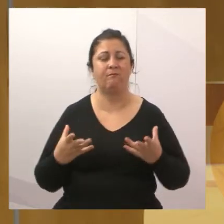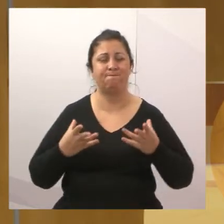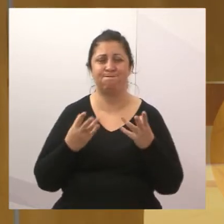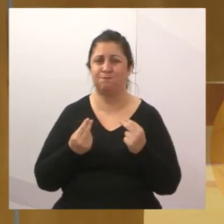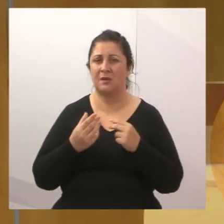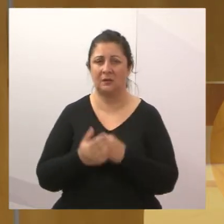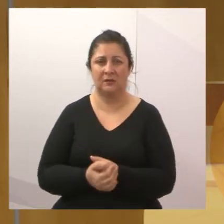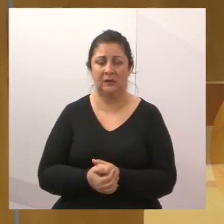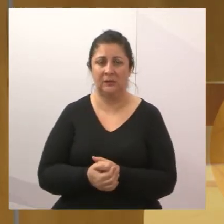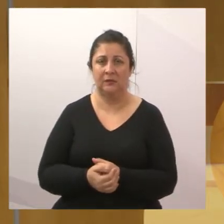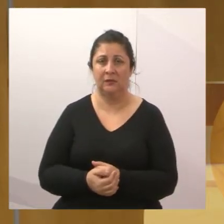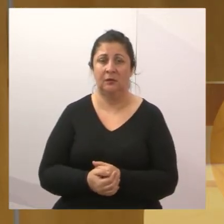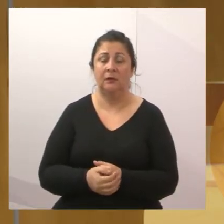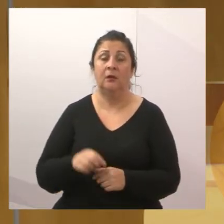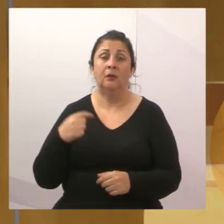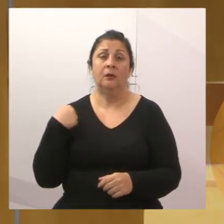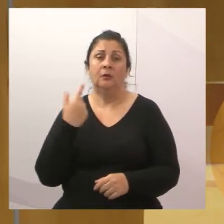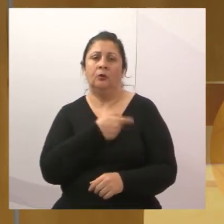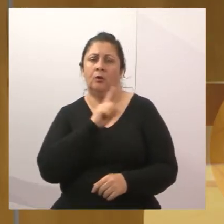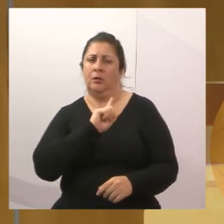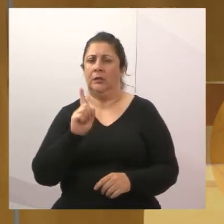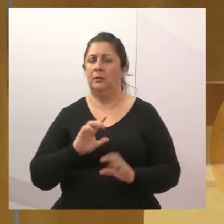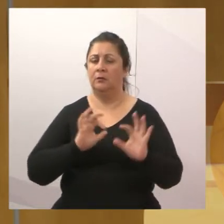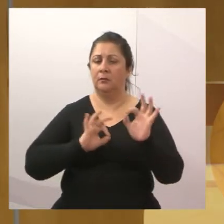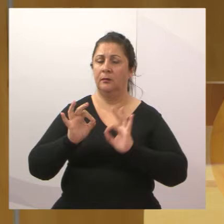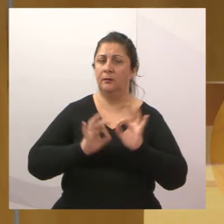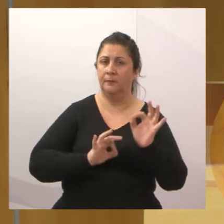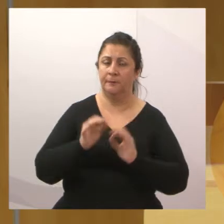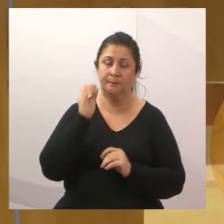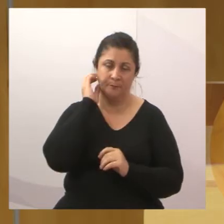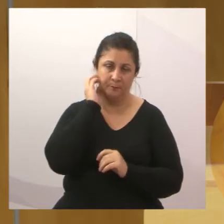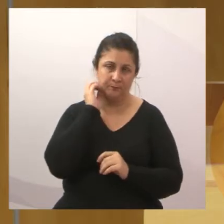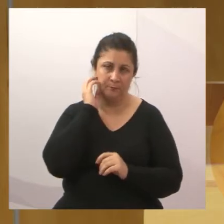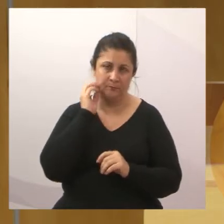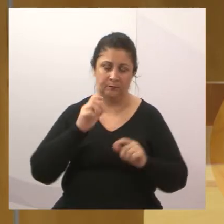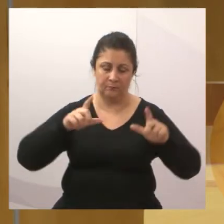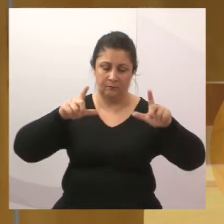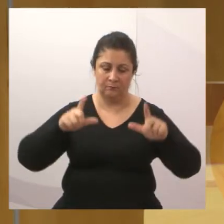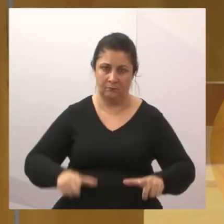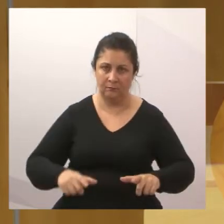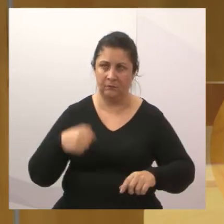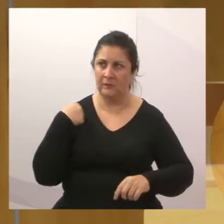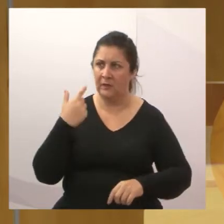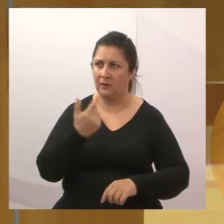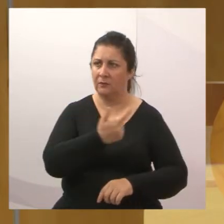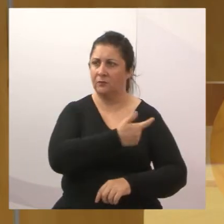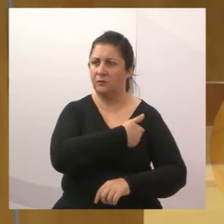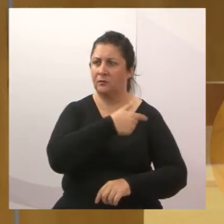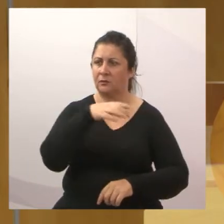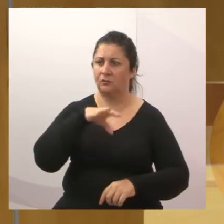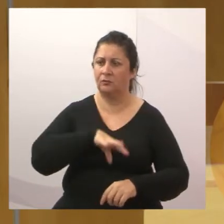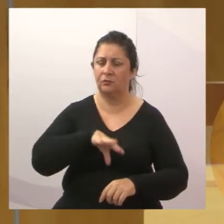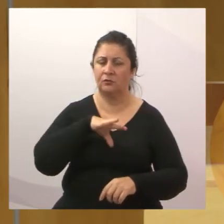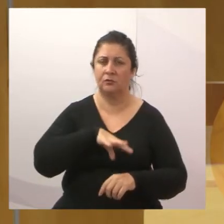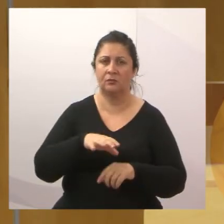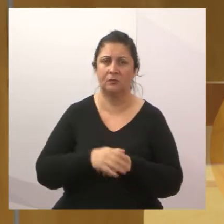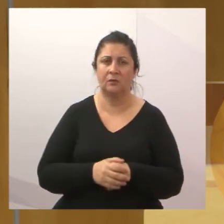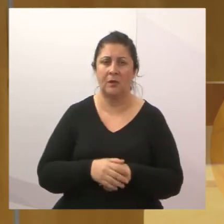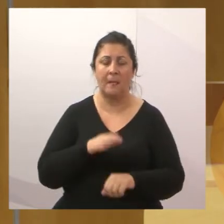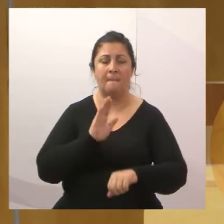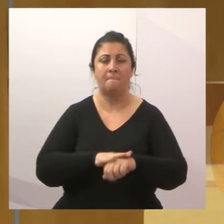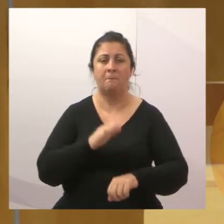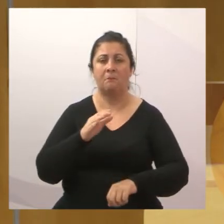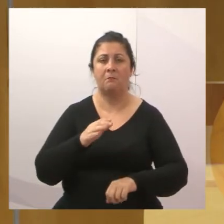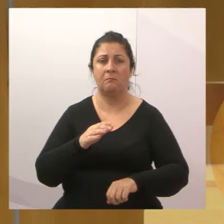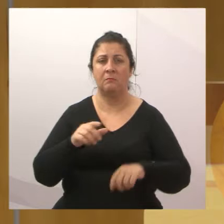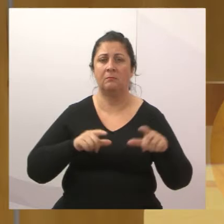Então, enquanto a gente não projetar o território da nossa cidade para ter mais empresas, ser